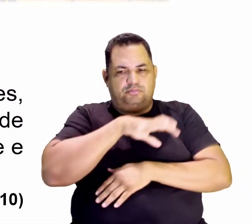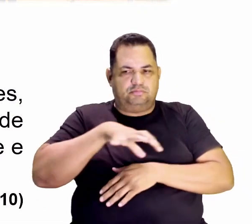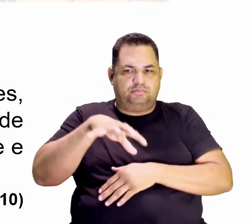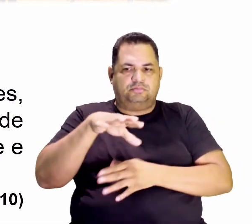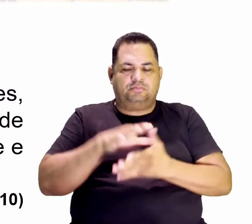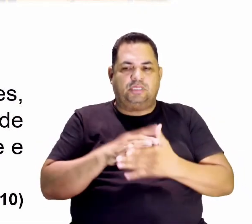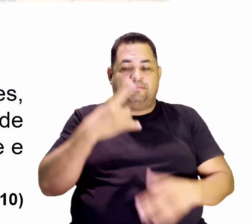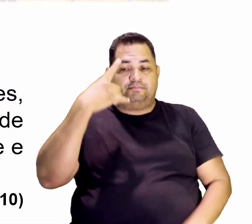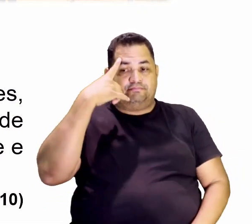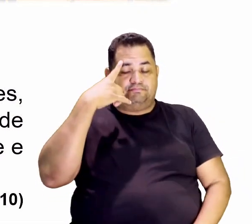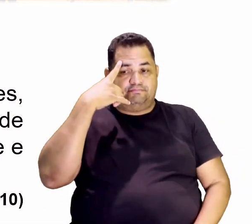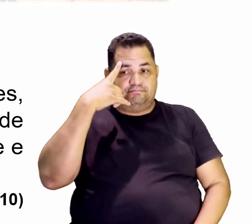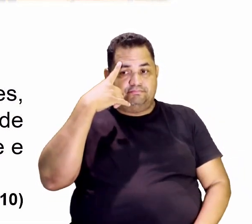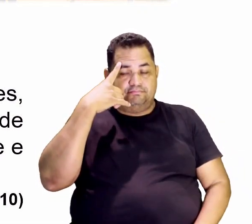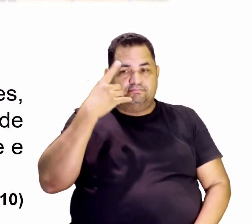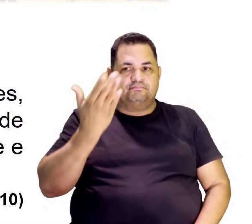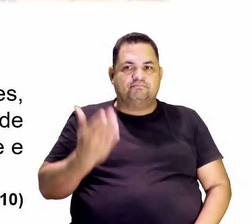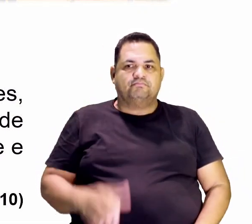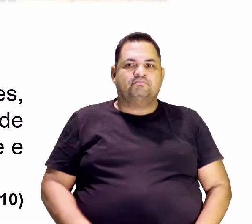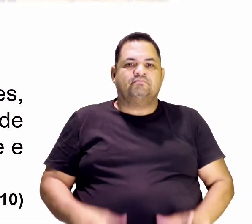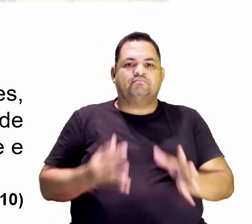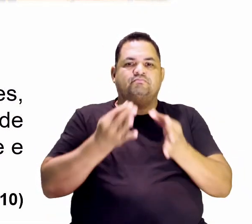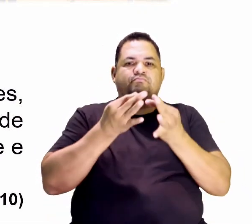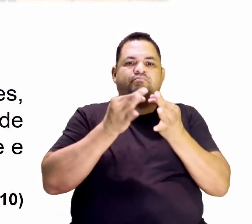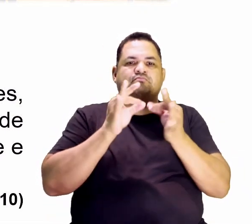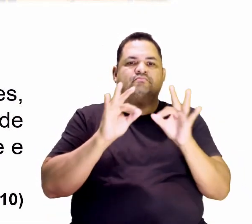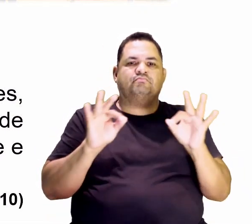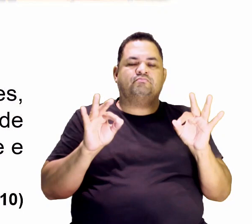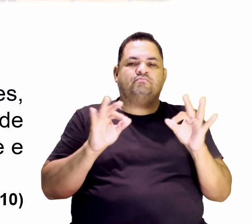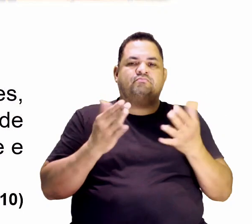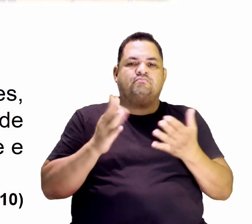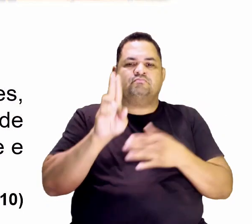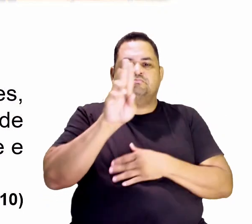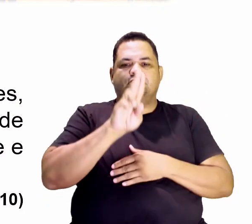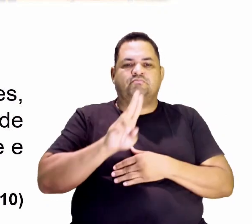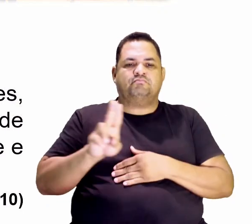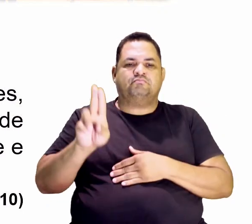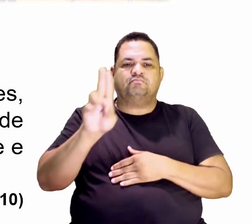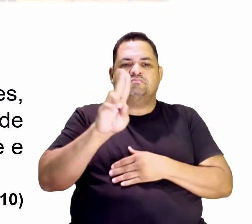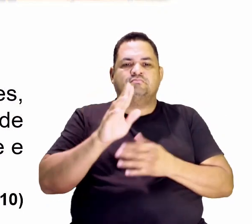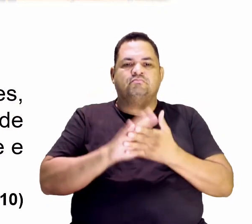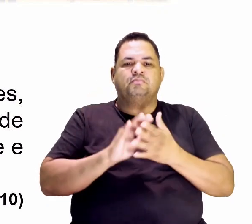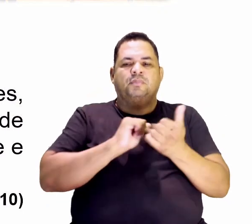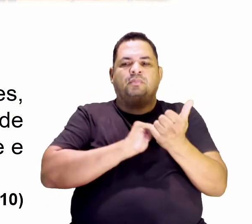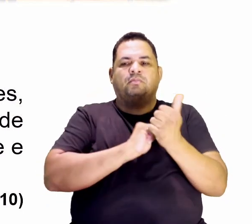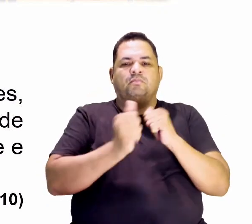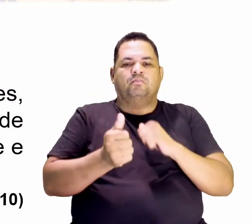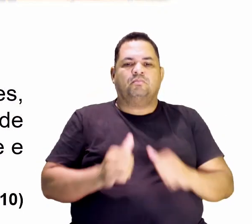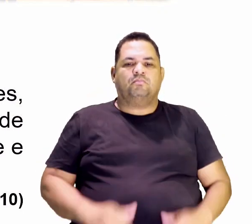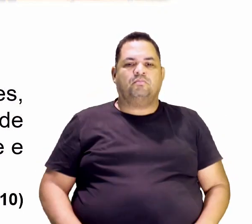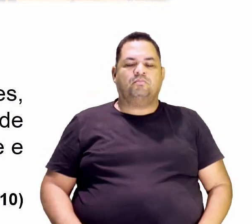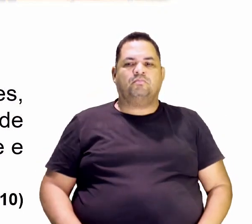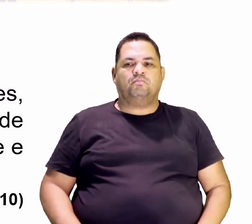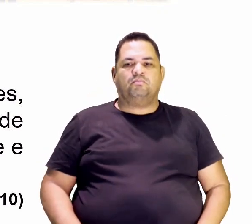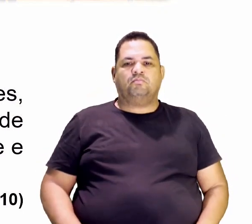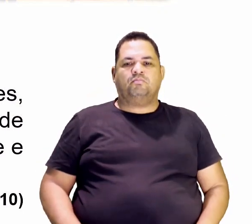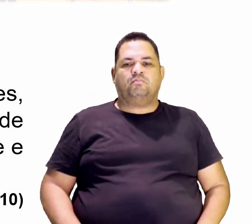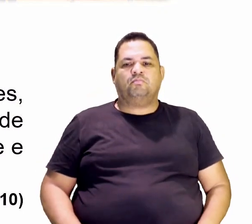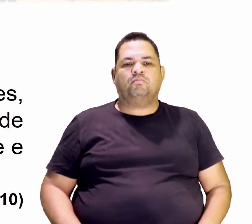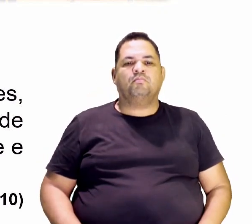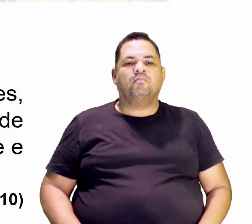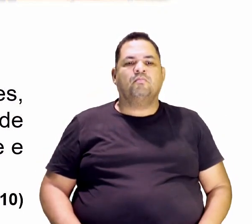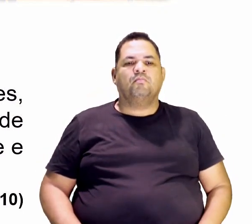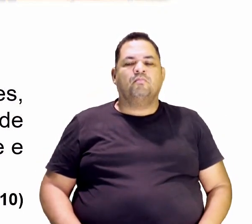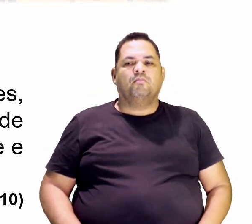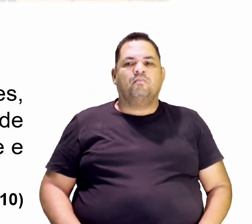gente está falando de um pontinho simples, né? Como a utilização do esporte, tá? A galera do esporte, da